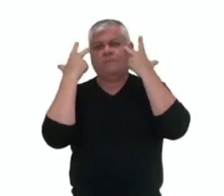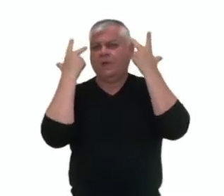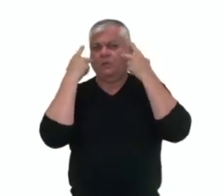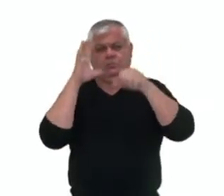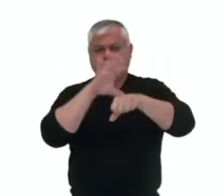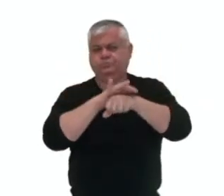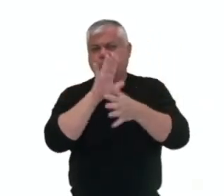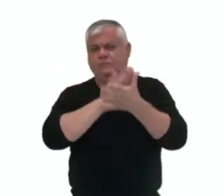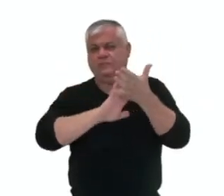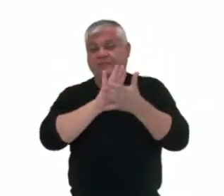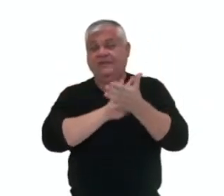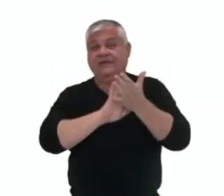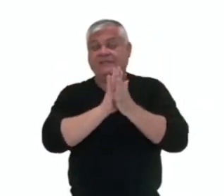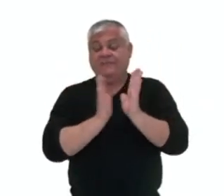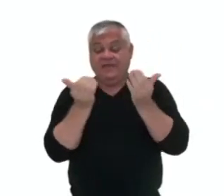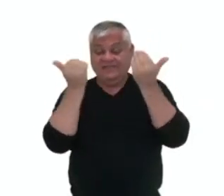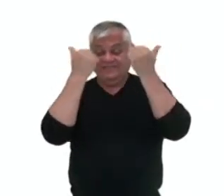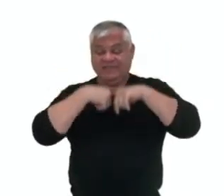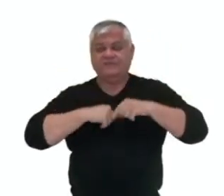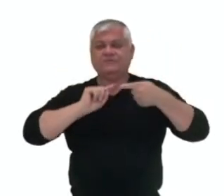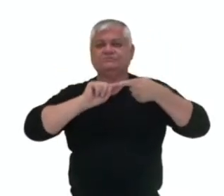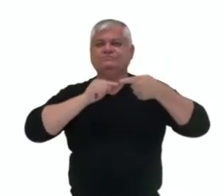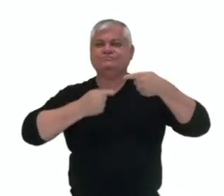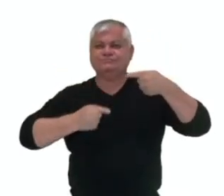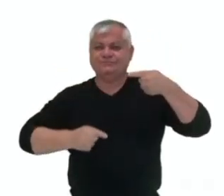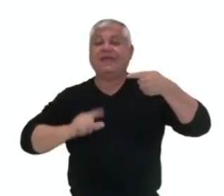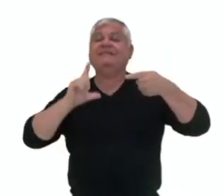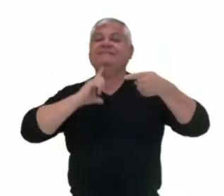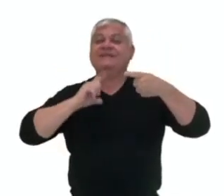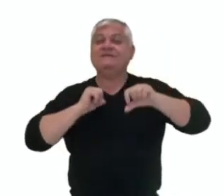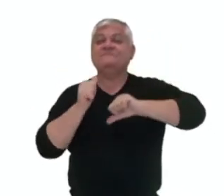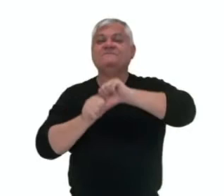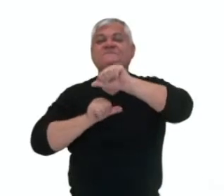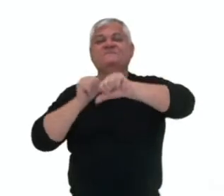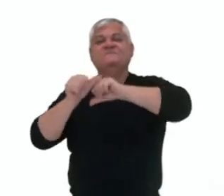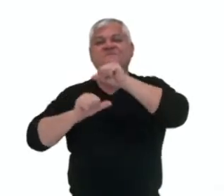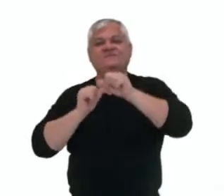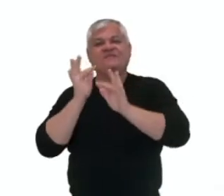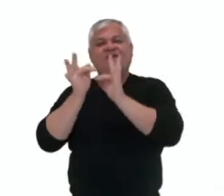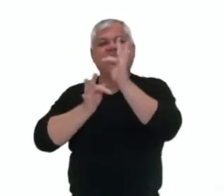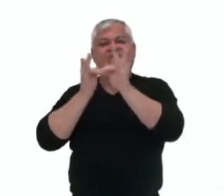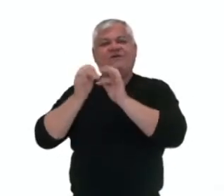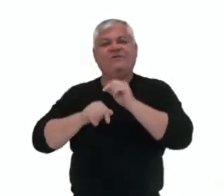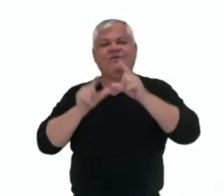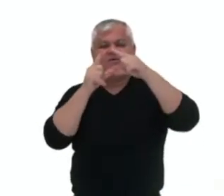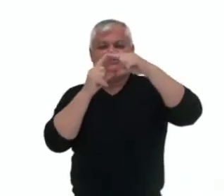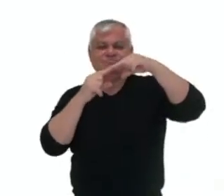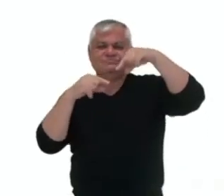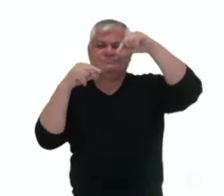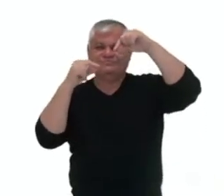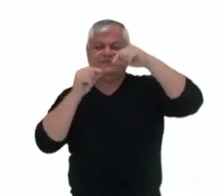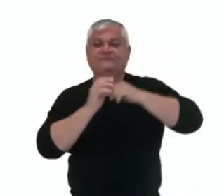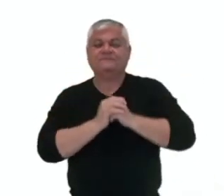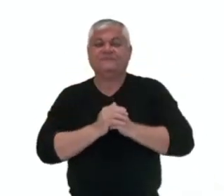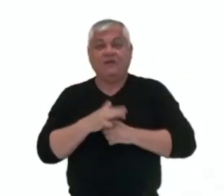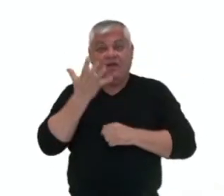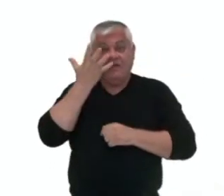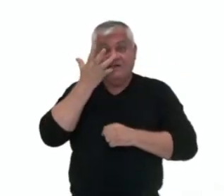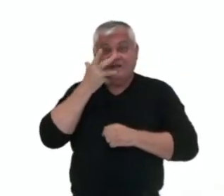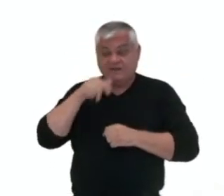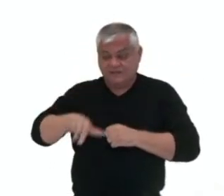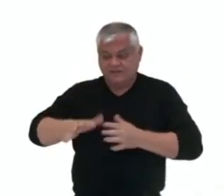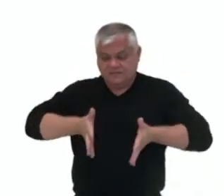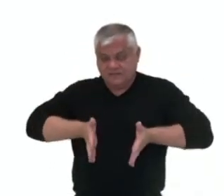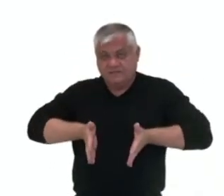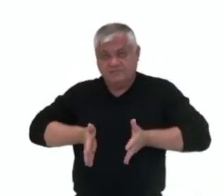eles possuem um gene que altera a forma da hemácia. A criança, então, ela